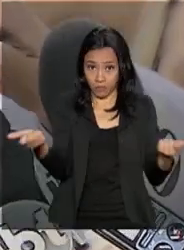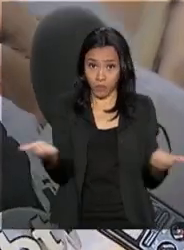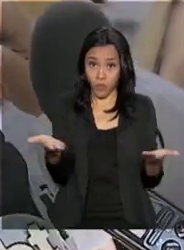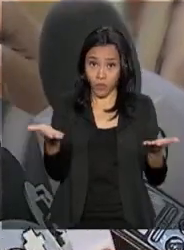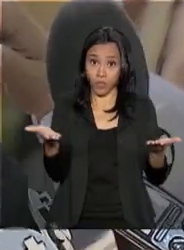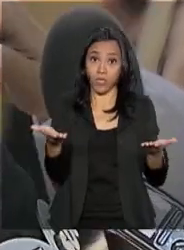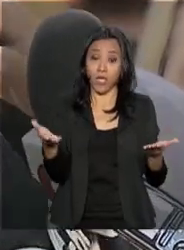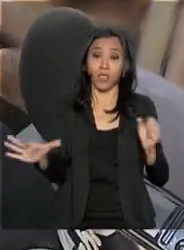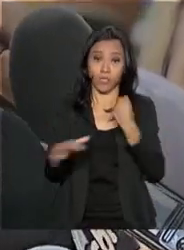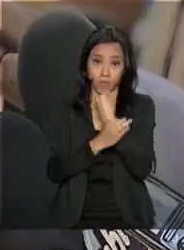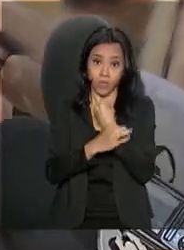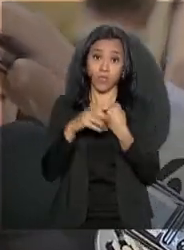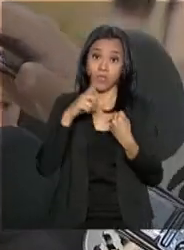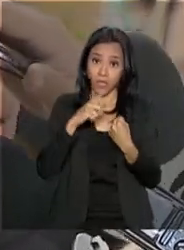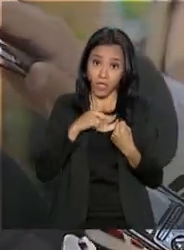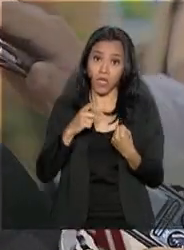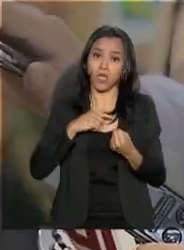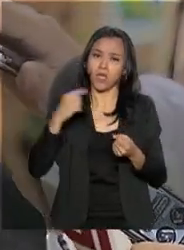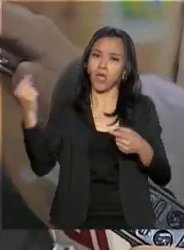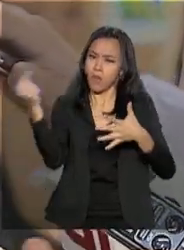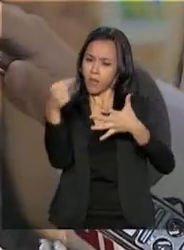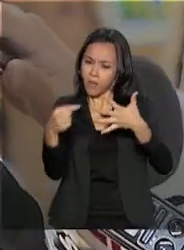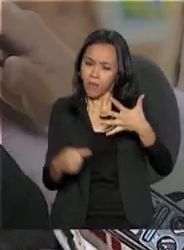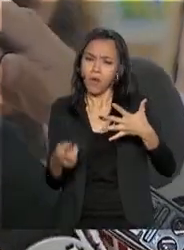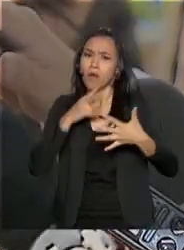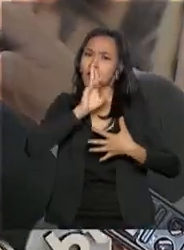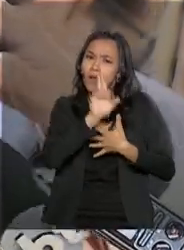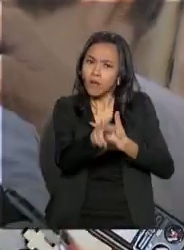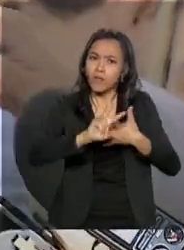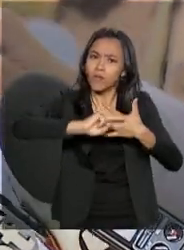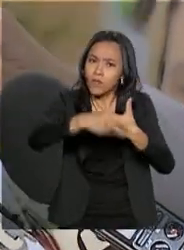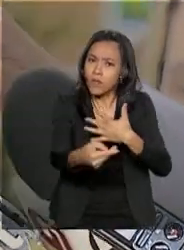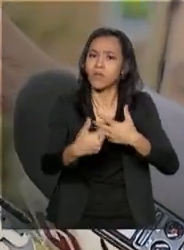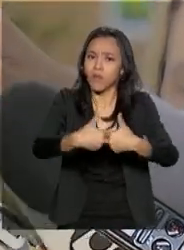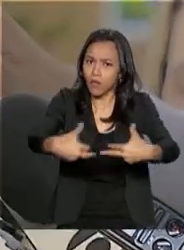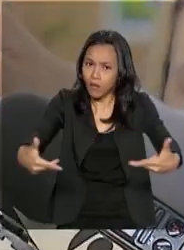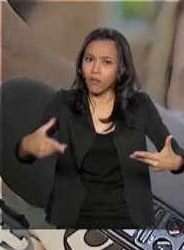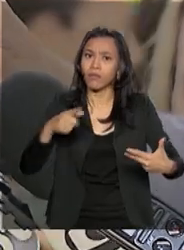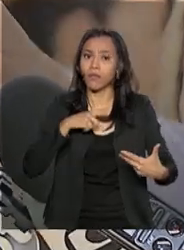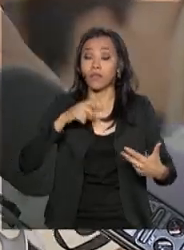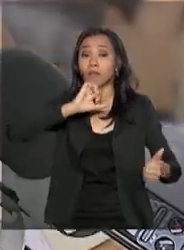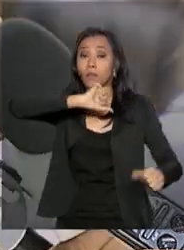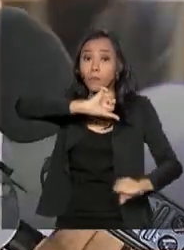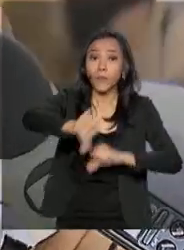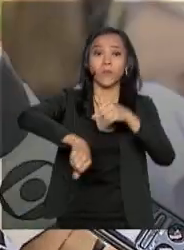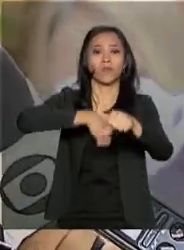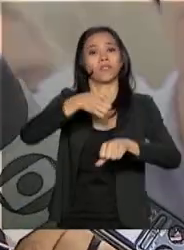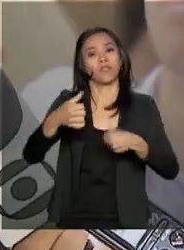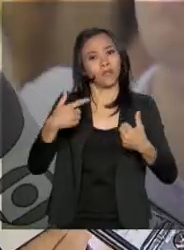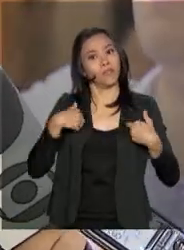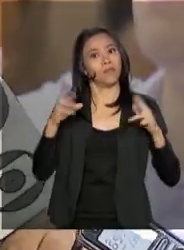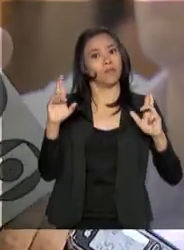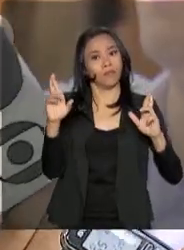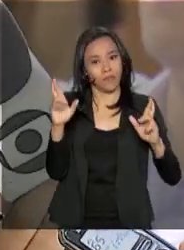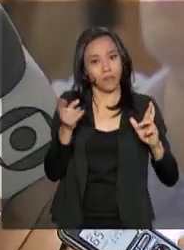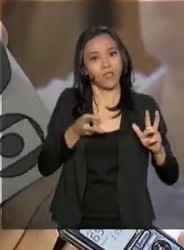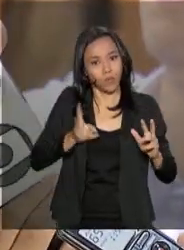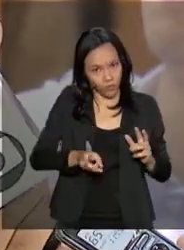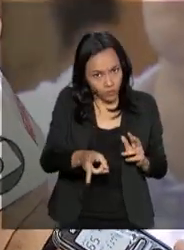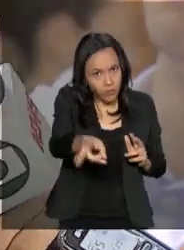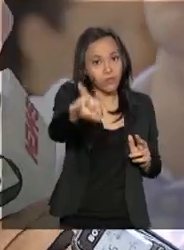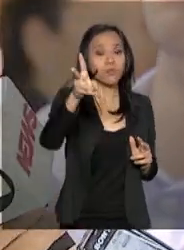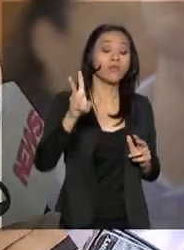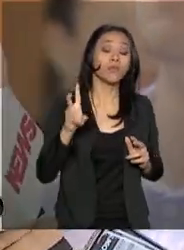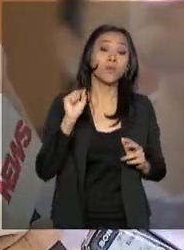rumo tem entregas têm resultados e está revertendo eu espero de maneira sustentável